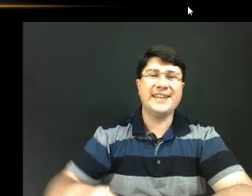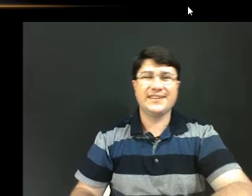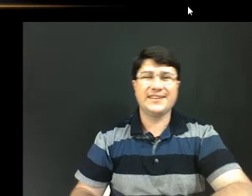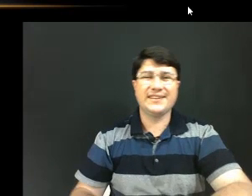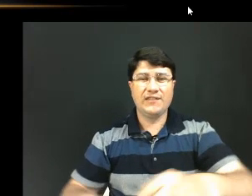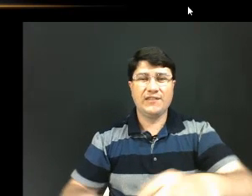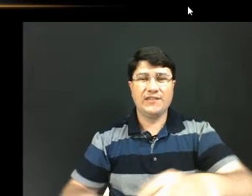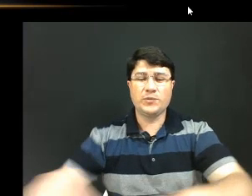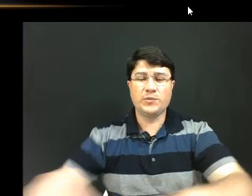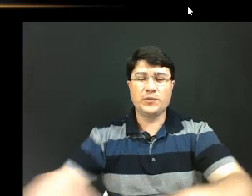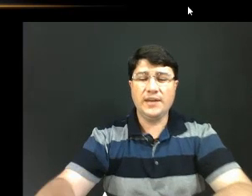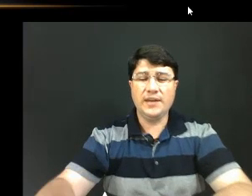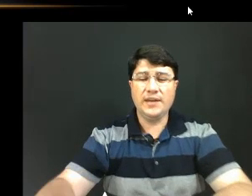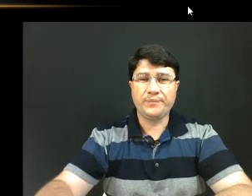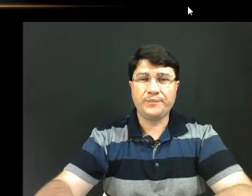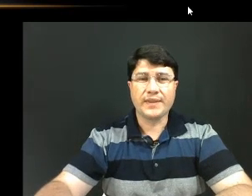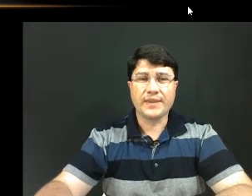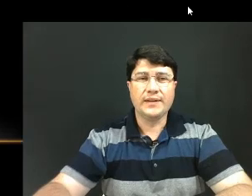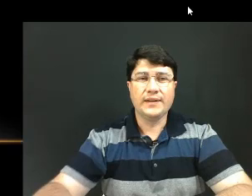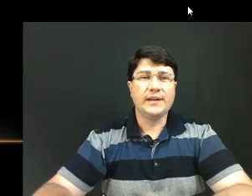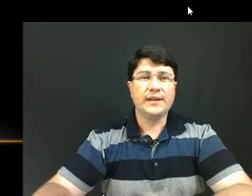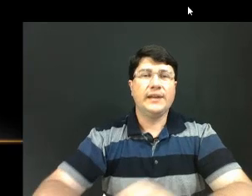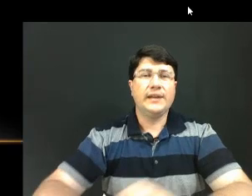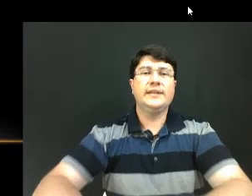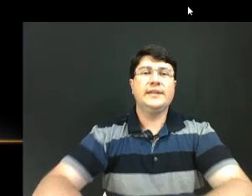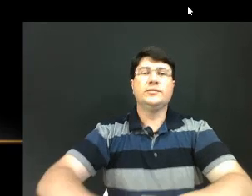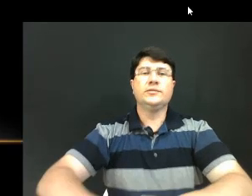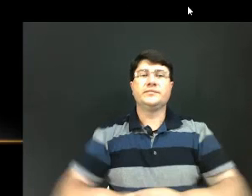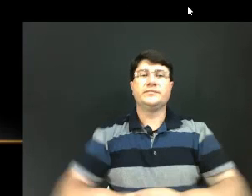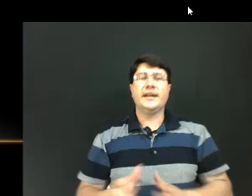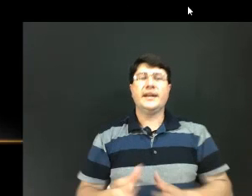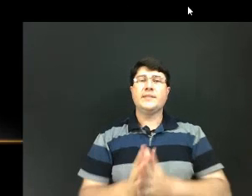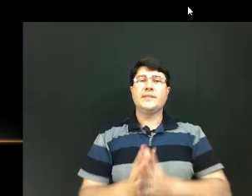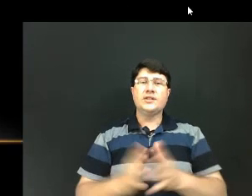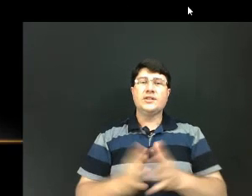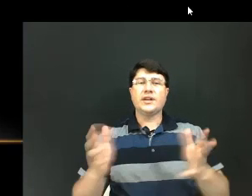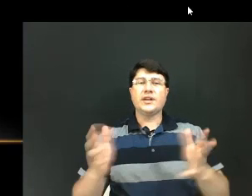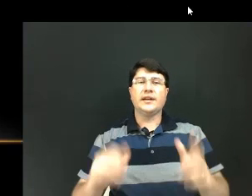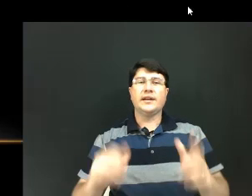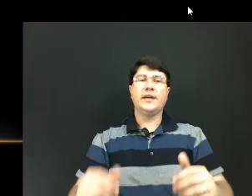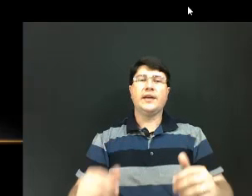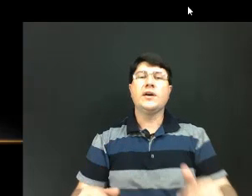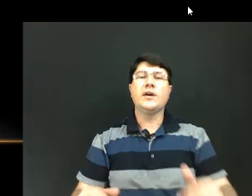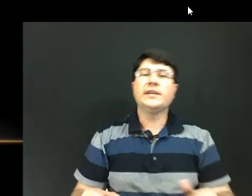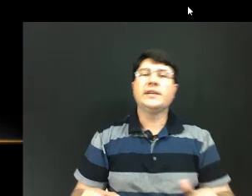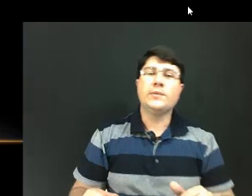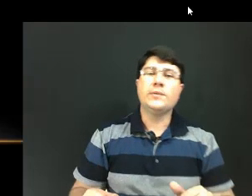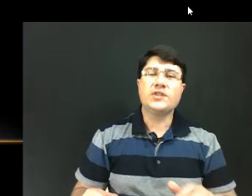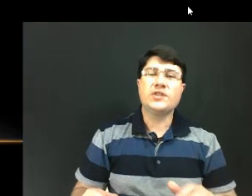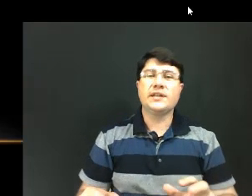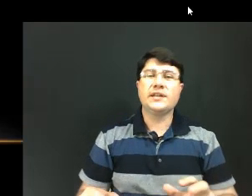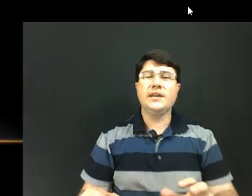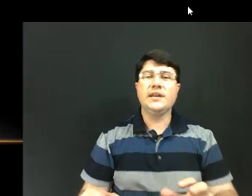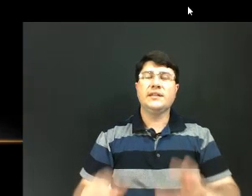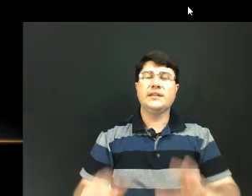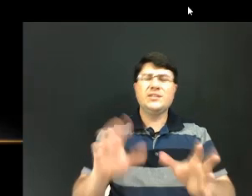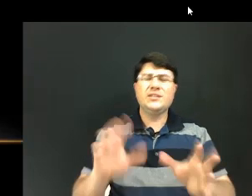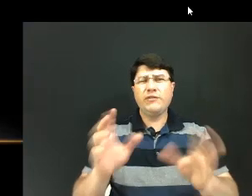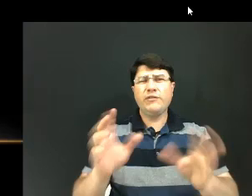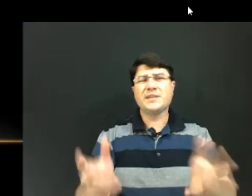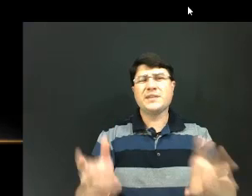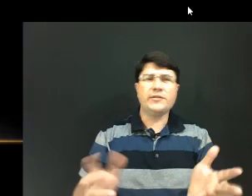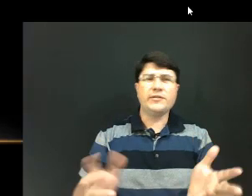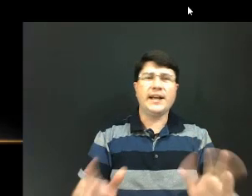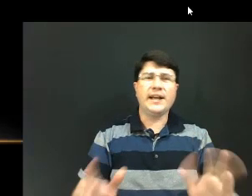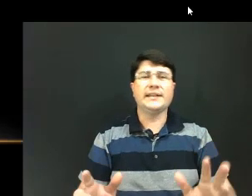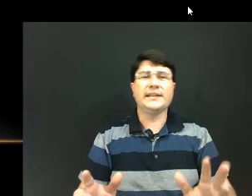língua de sinais. Vamos prosseguir? Então, a semântica é o ramo da linguística que, de